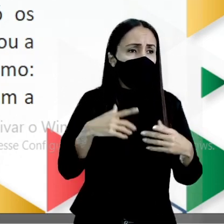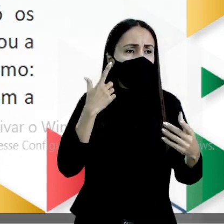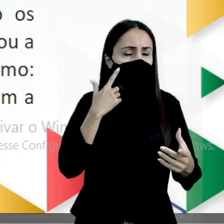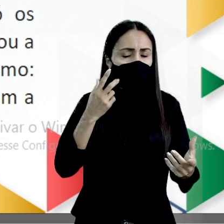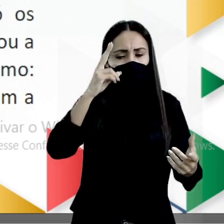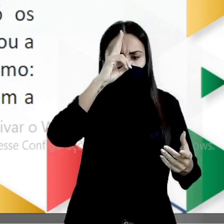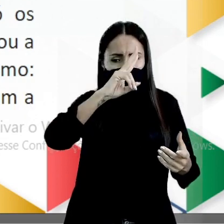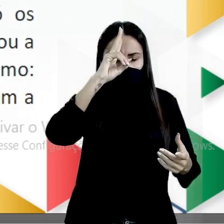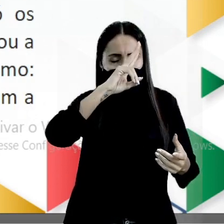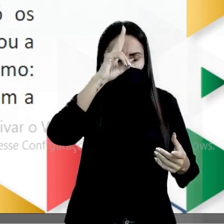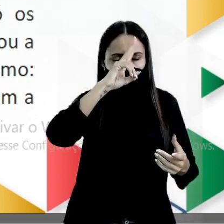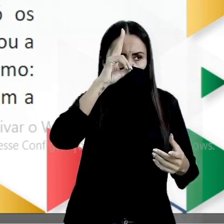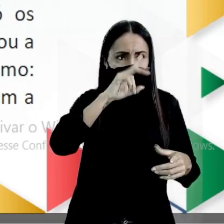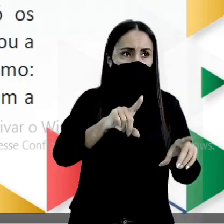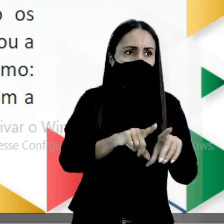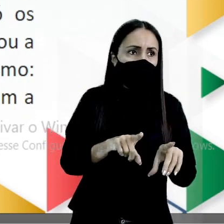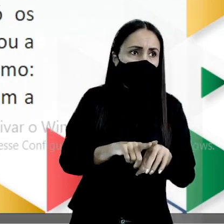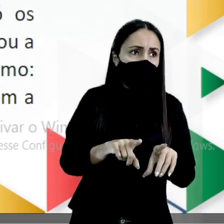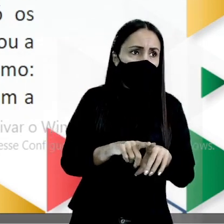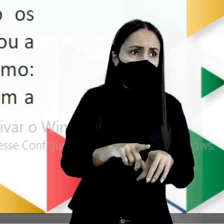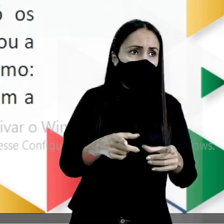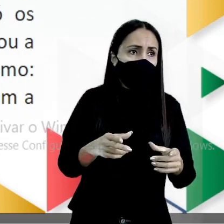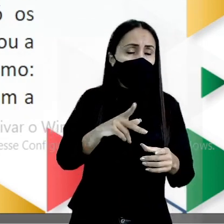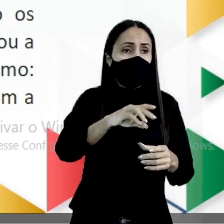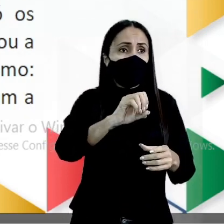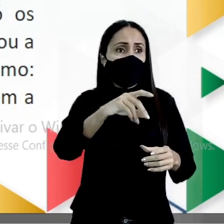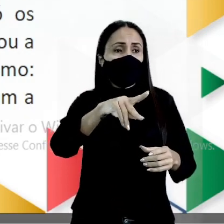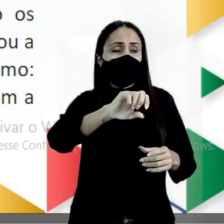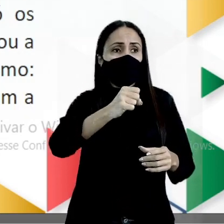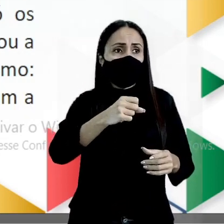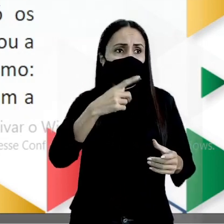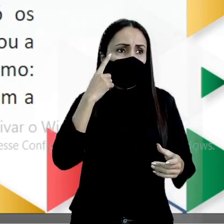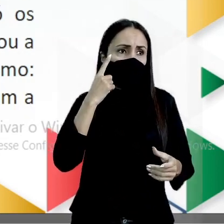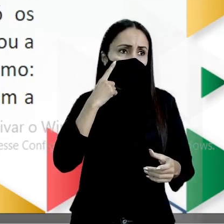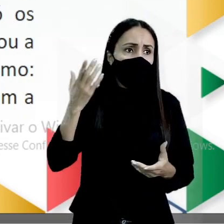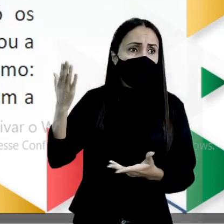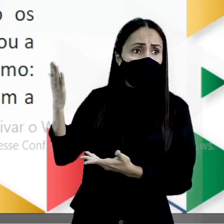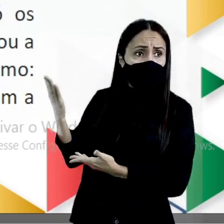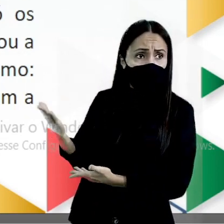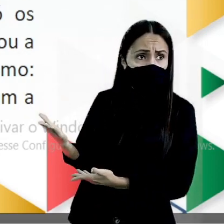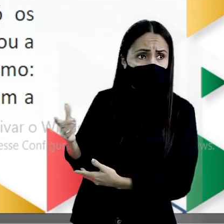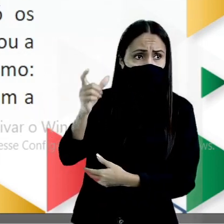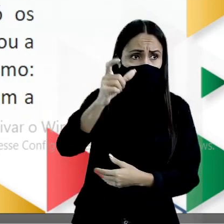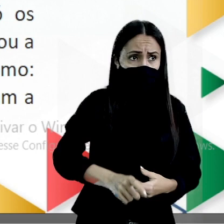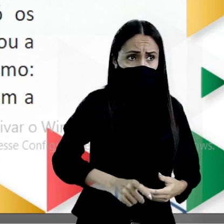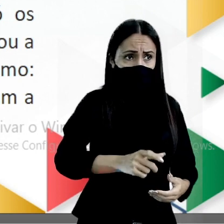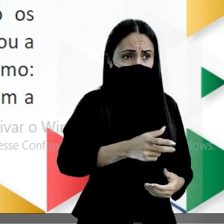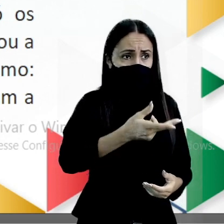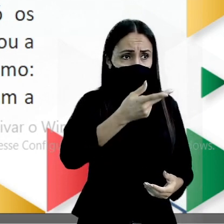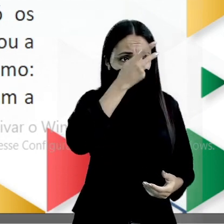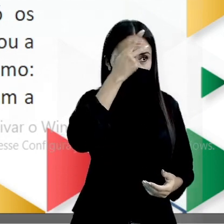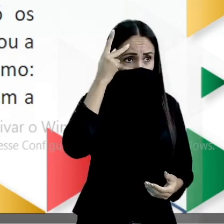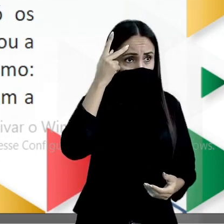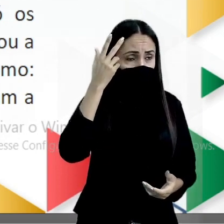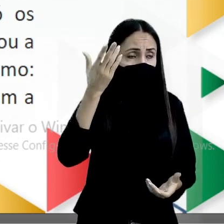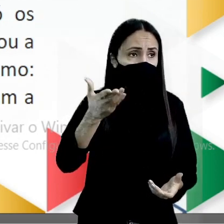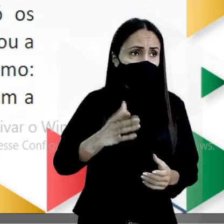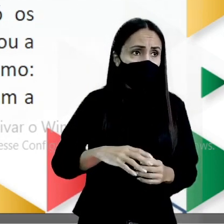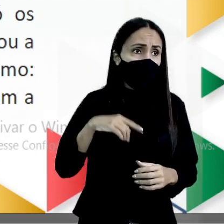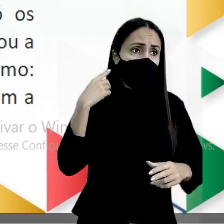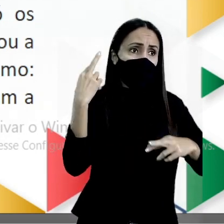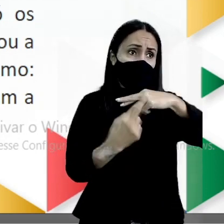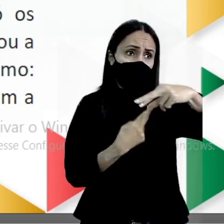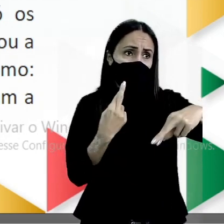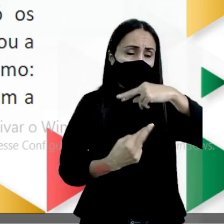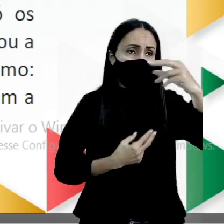historiador, né, Thompson, né? Então, como observou o historiador Thompson, né? Então, a Revolução